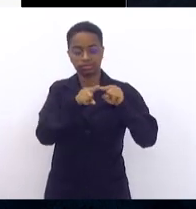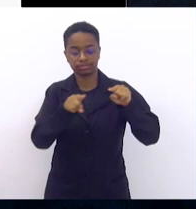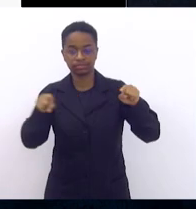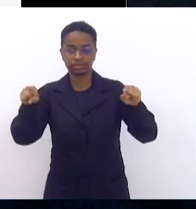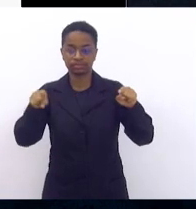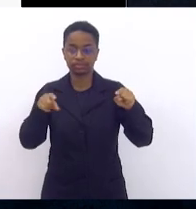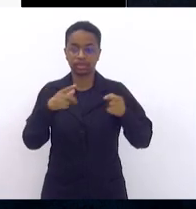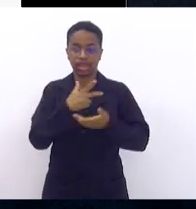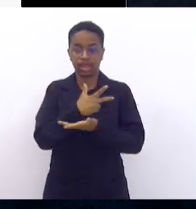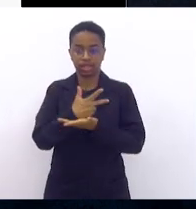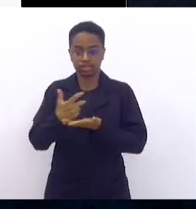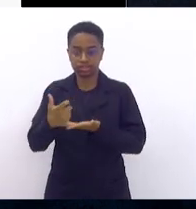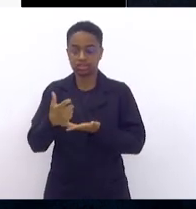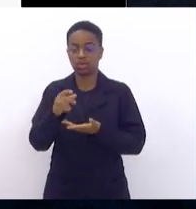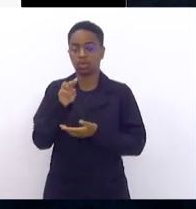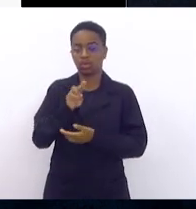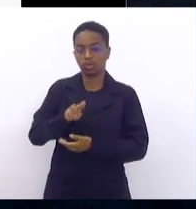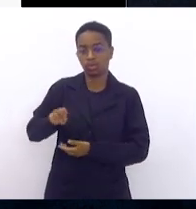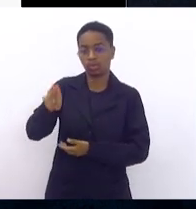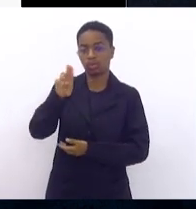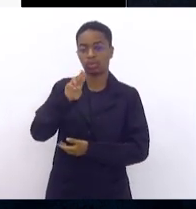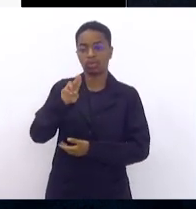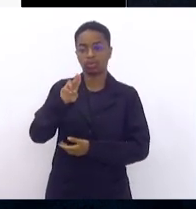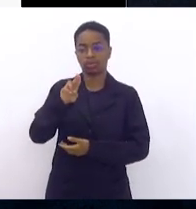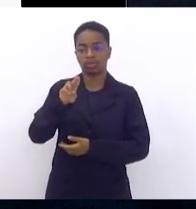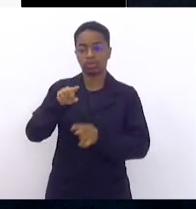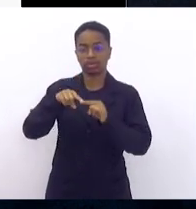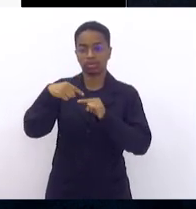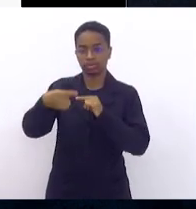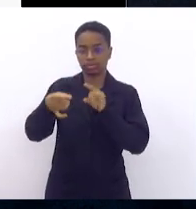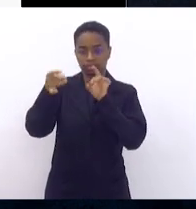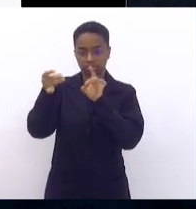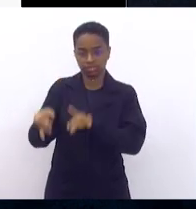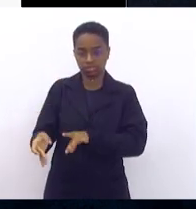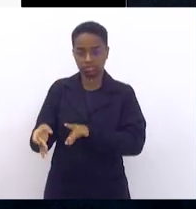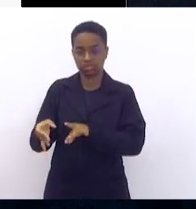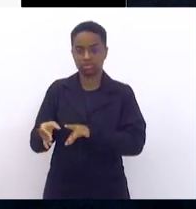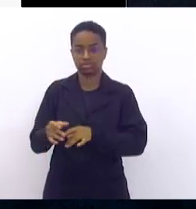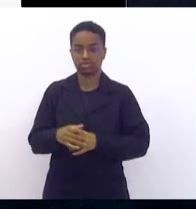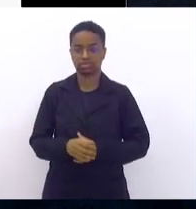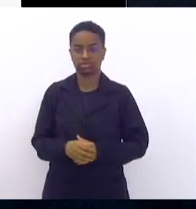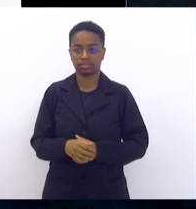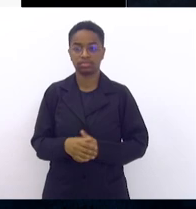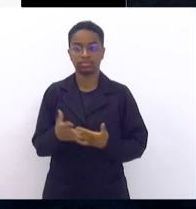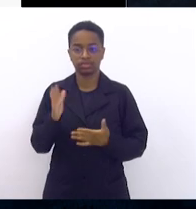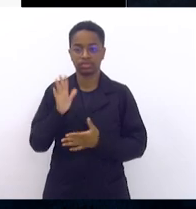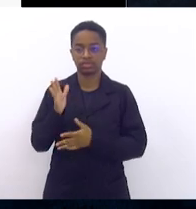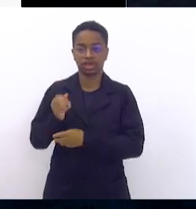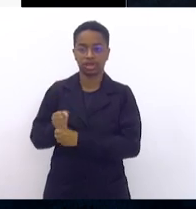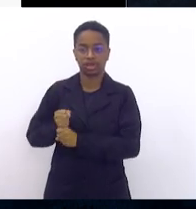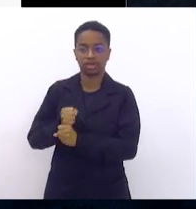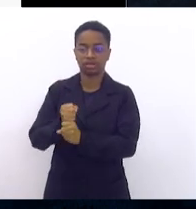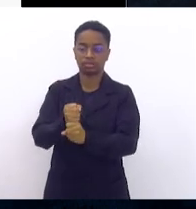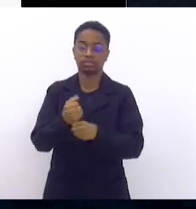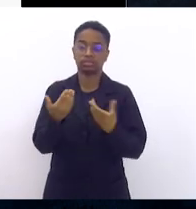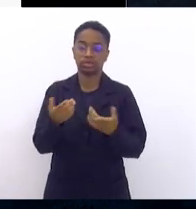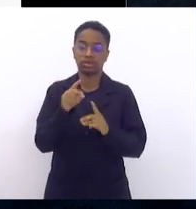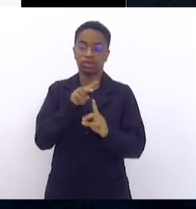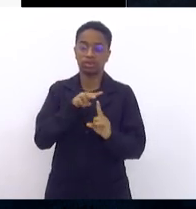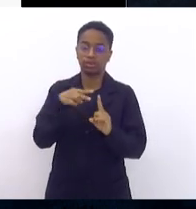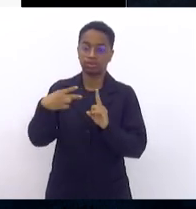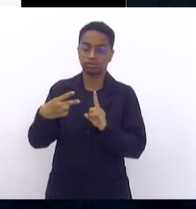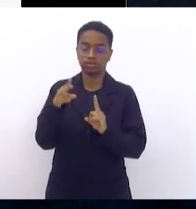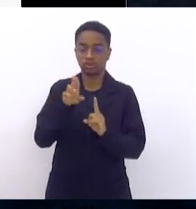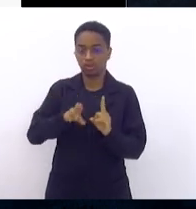extração utilização descarte e há muitos anos né e do ponto de vista de consumo